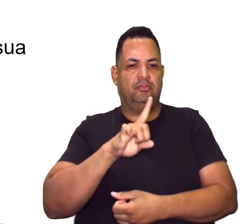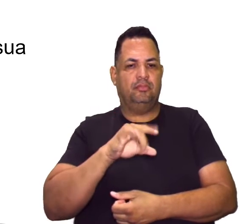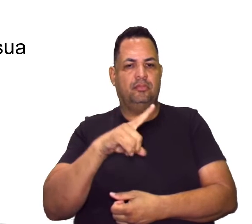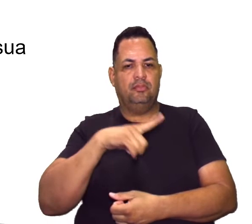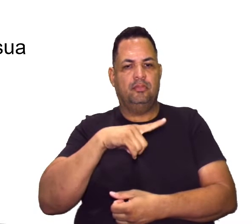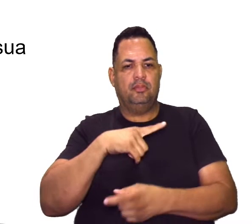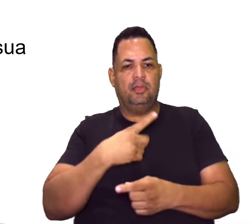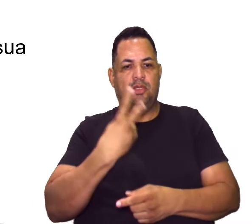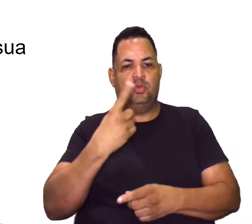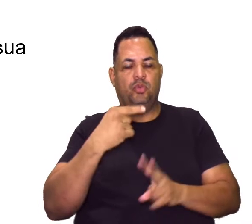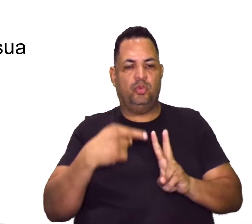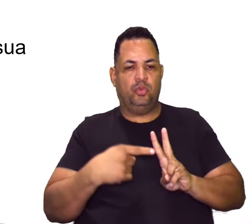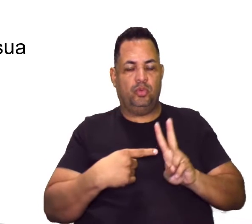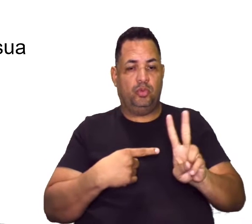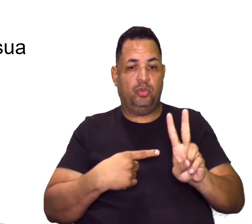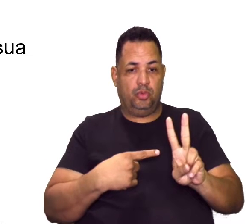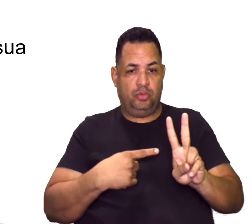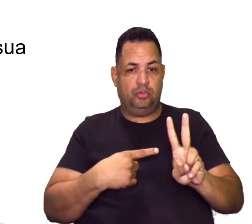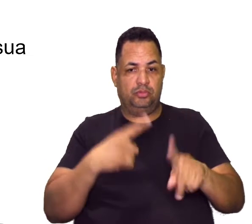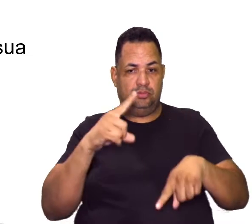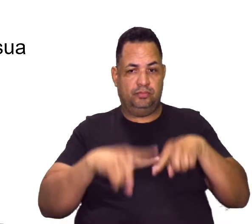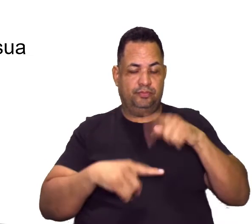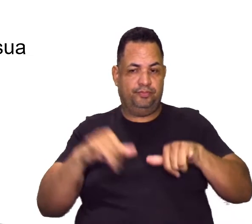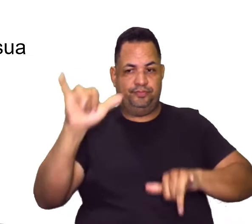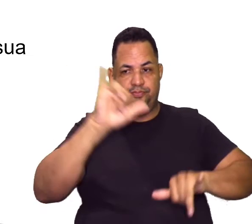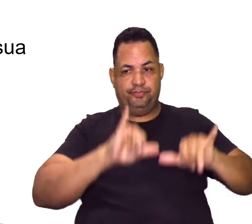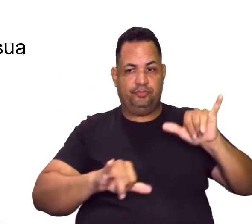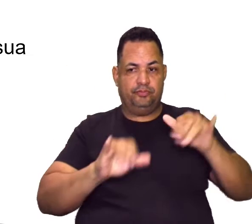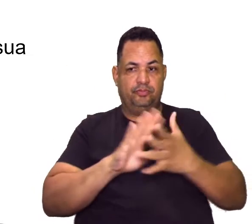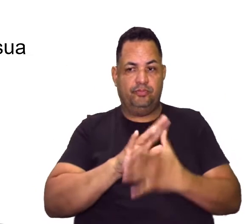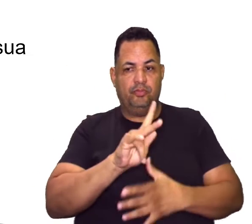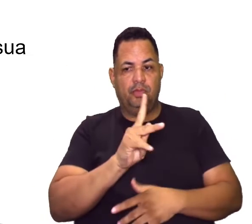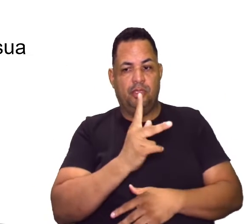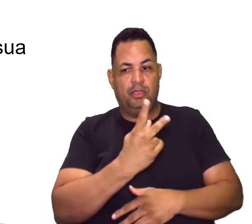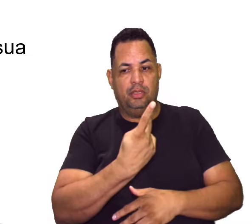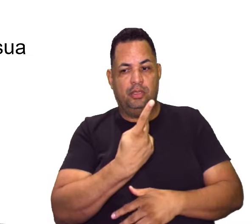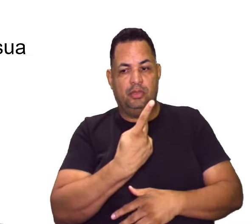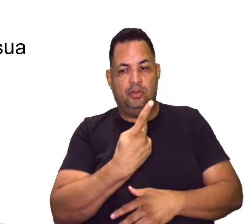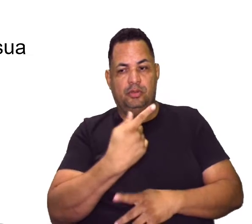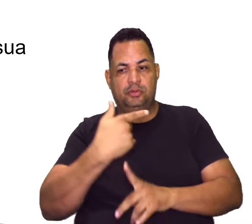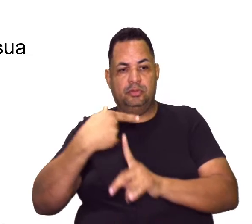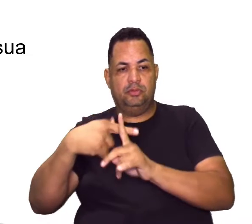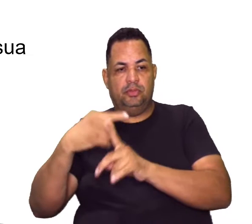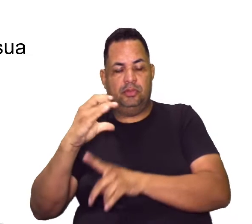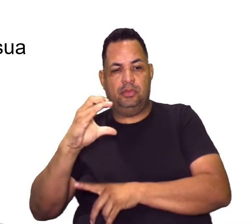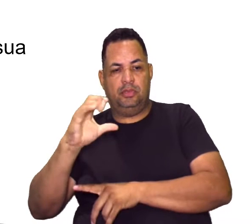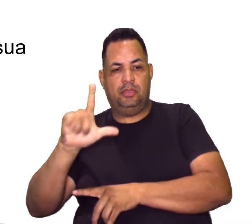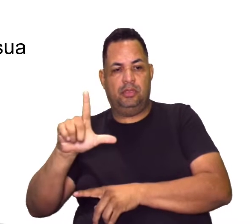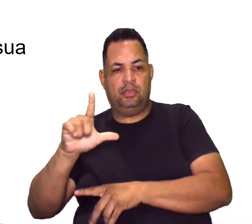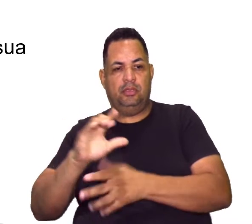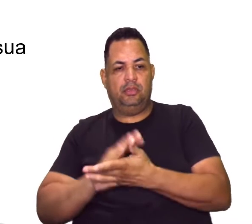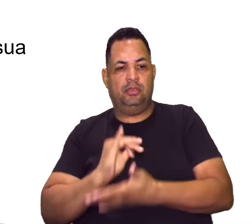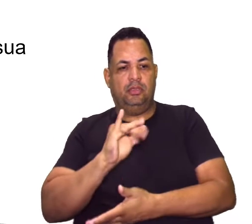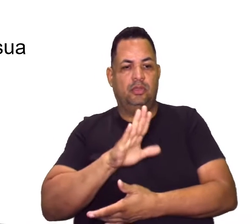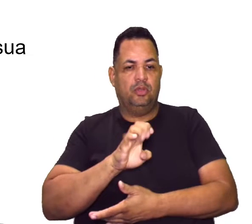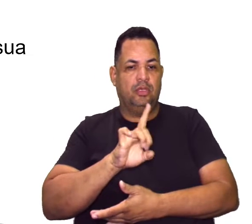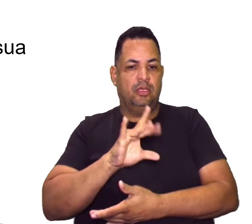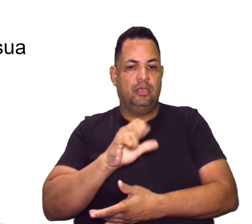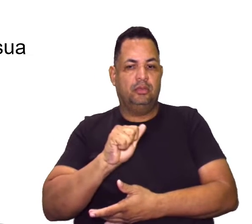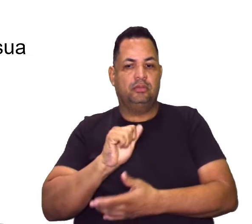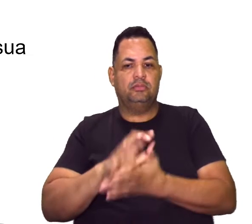apresenta dois elementos químicos, quais são eles? Hidrogênio e cloro. É um inorgânico, sim, pois ele